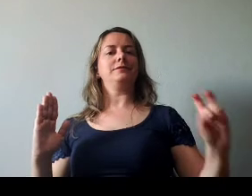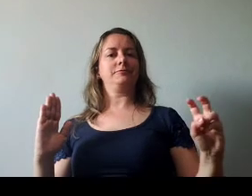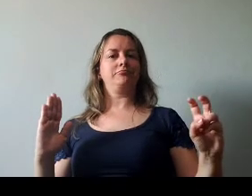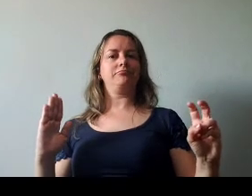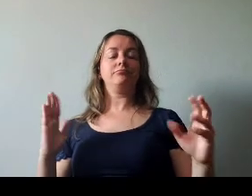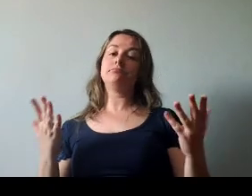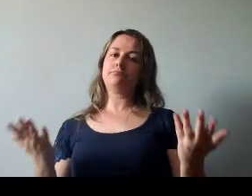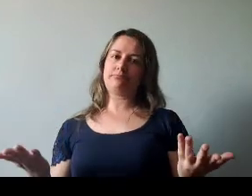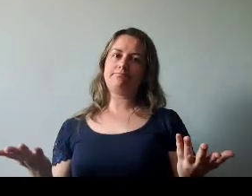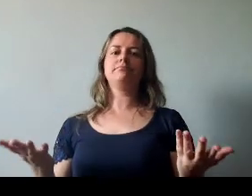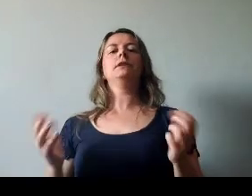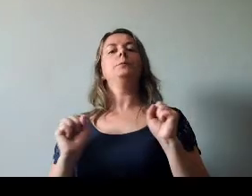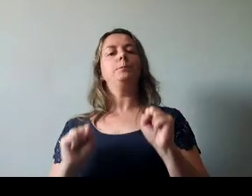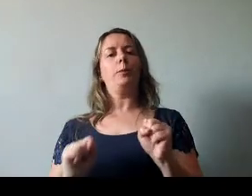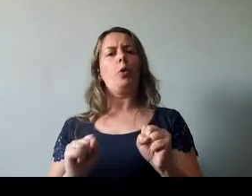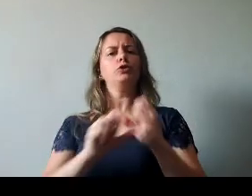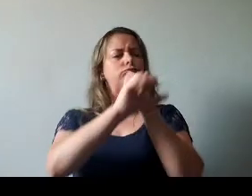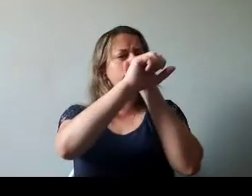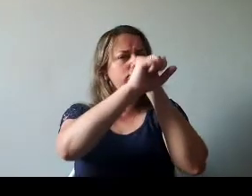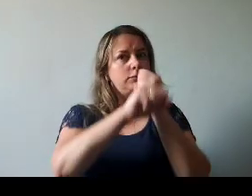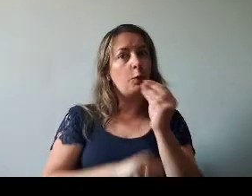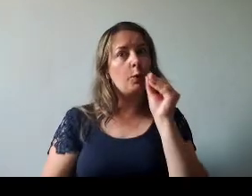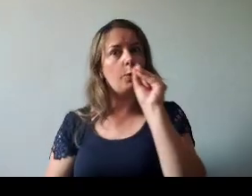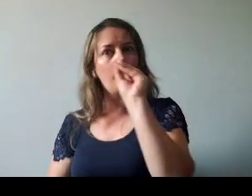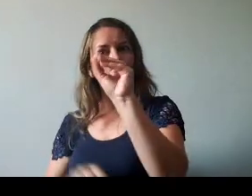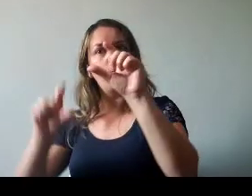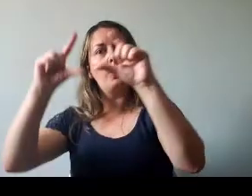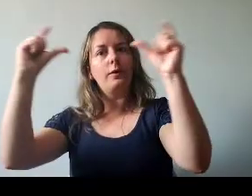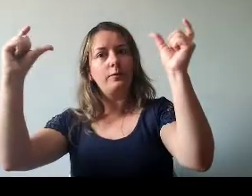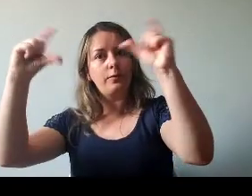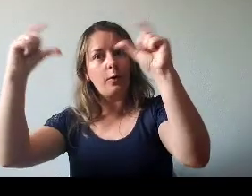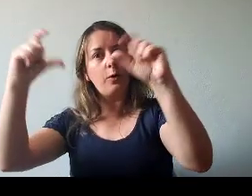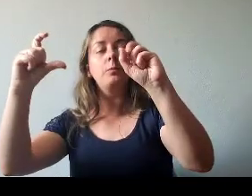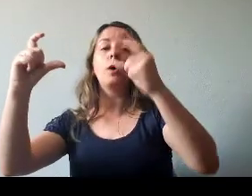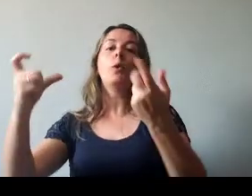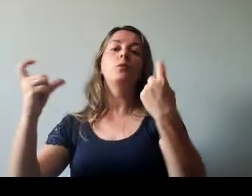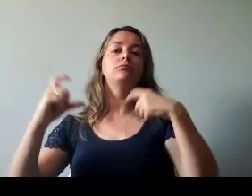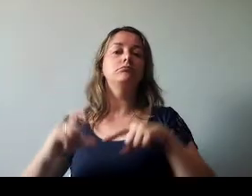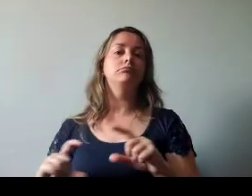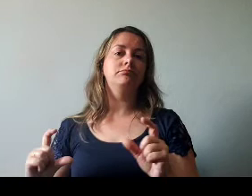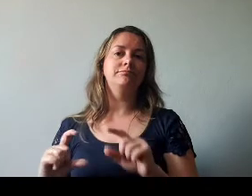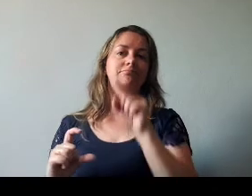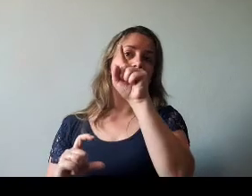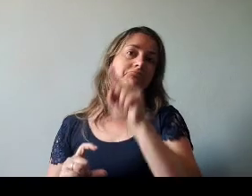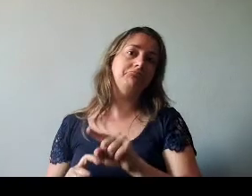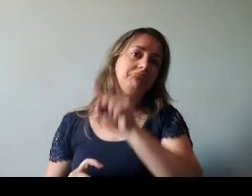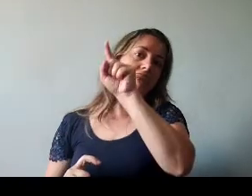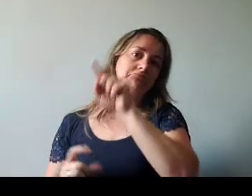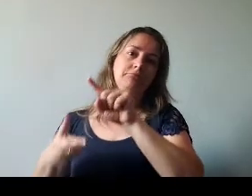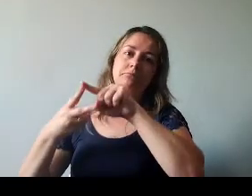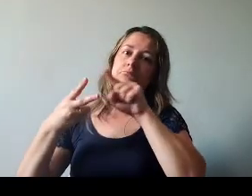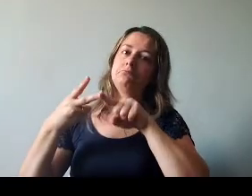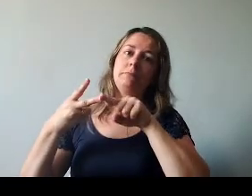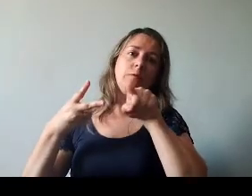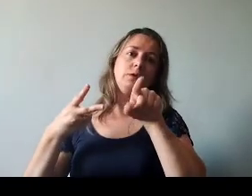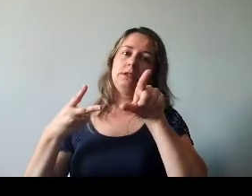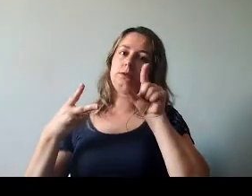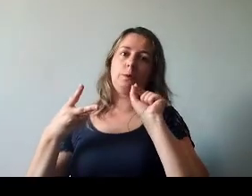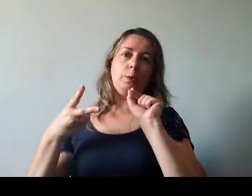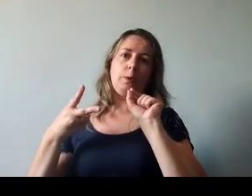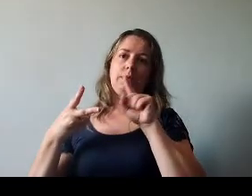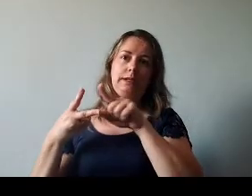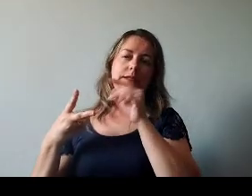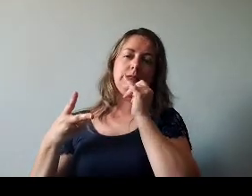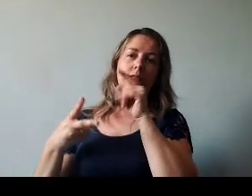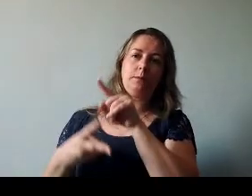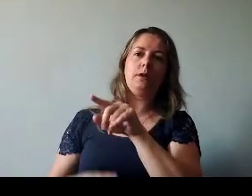A fórmula é D igual a V0T mais a T2 sobre 2, né? Então, V0 é 5,